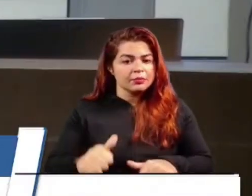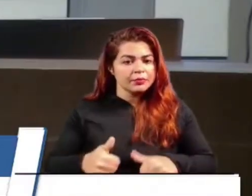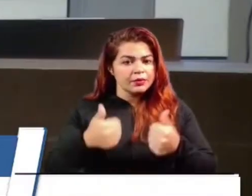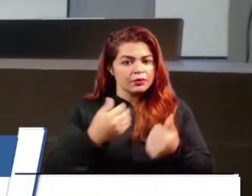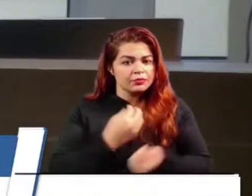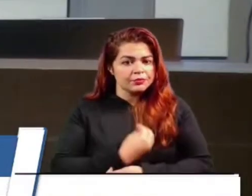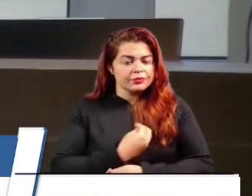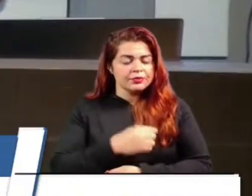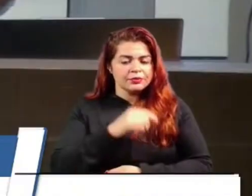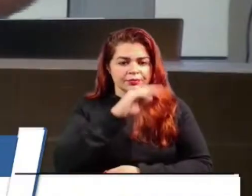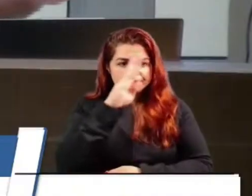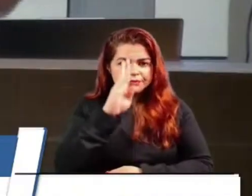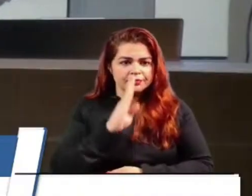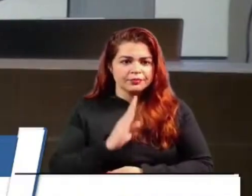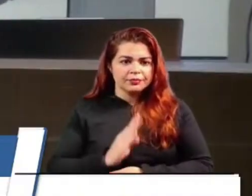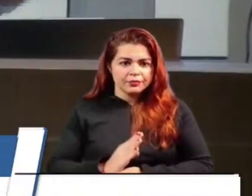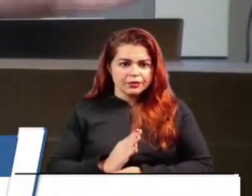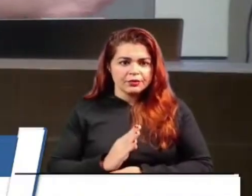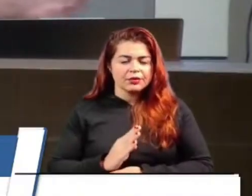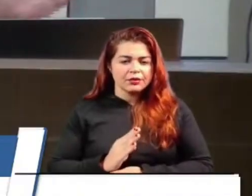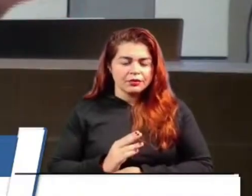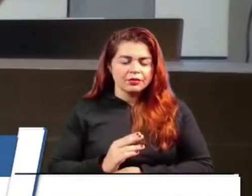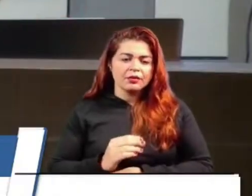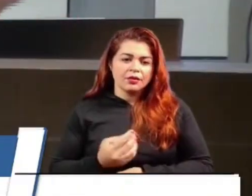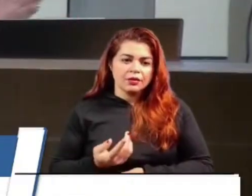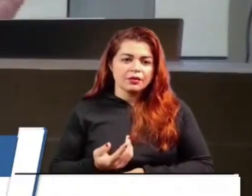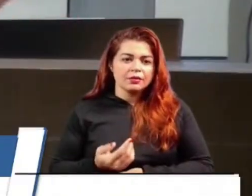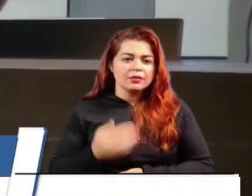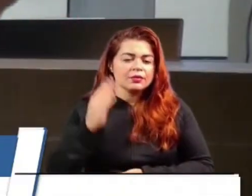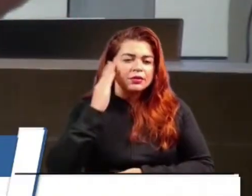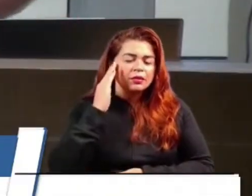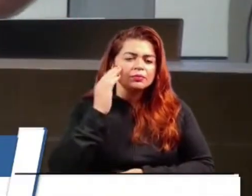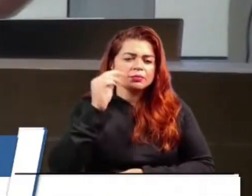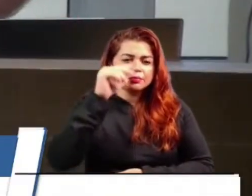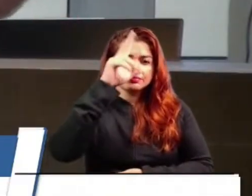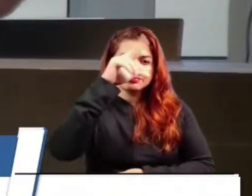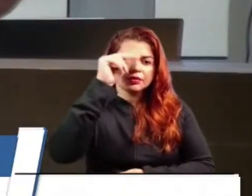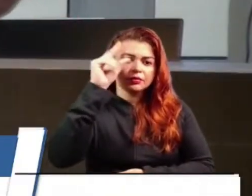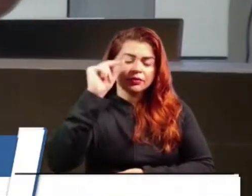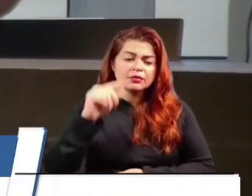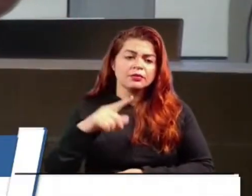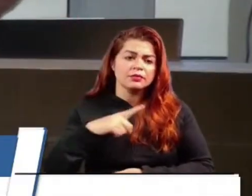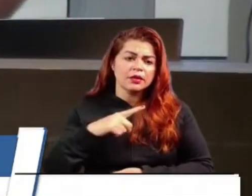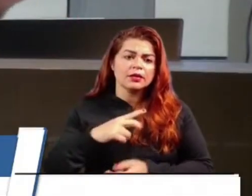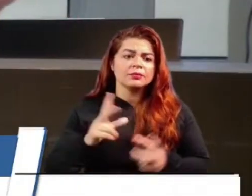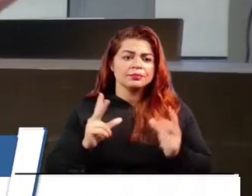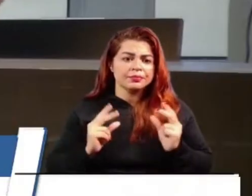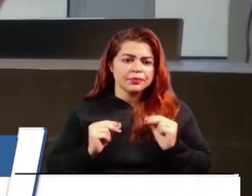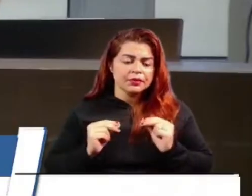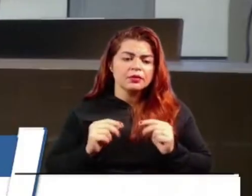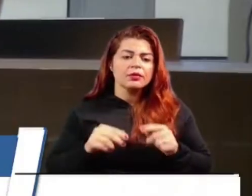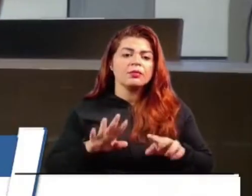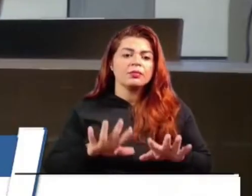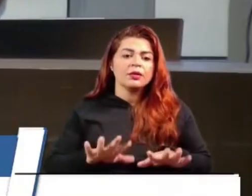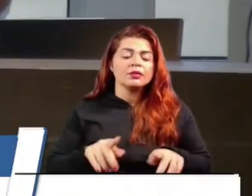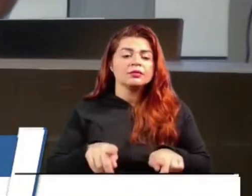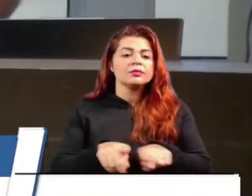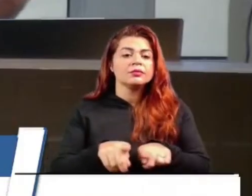Graças ao trabalho, lógico, do prefeito tem os méritos dele, mas do servidor. O prefeito sem um